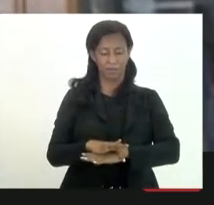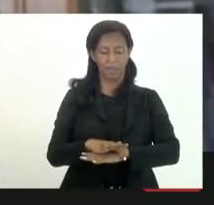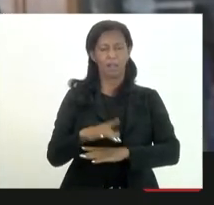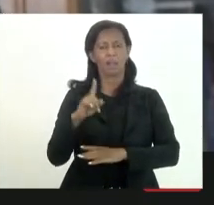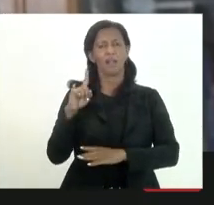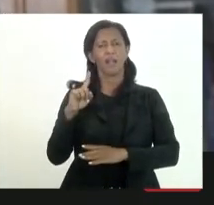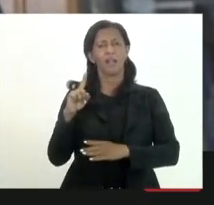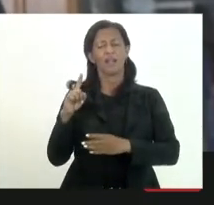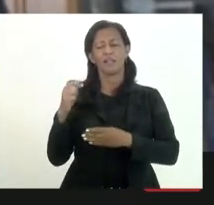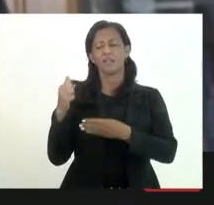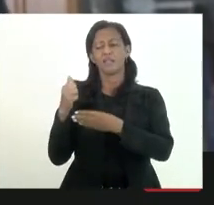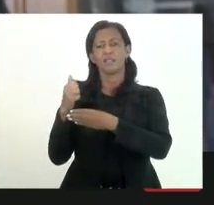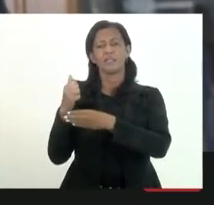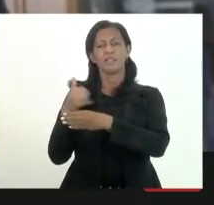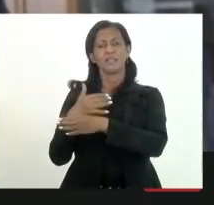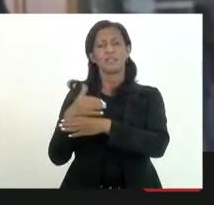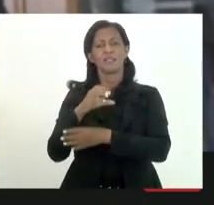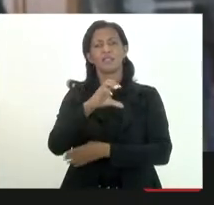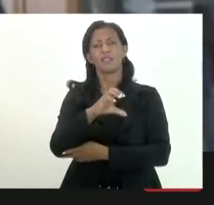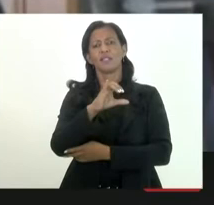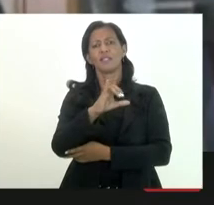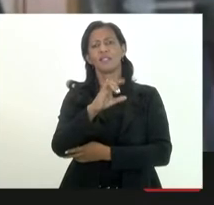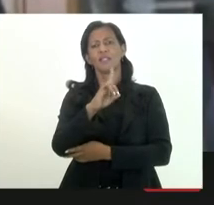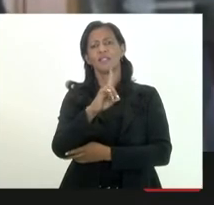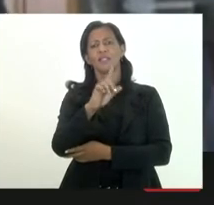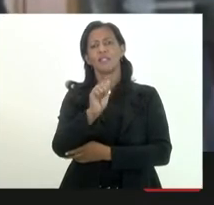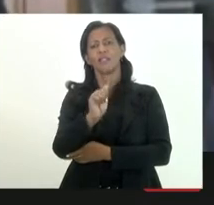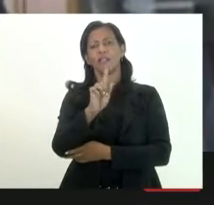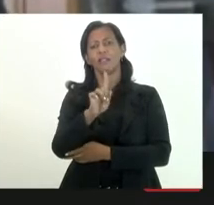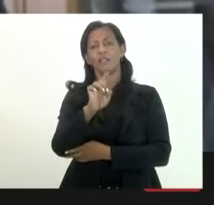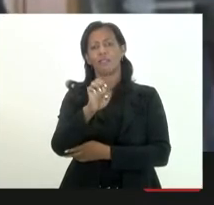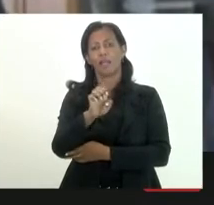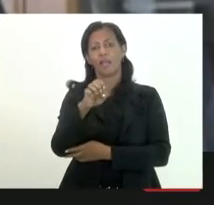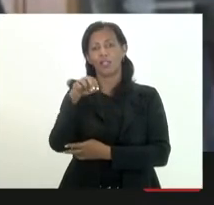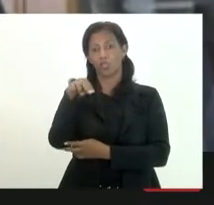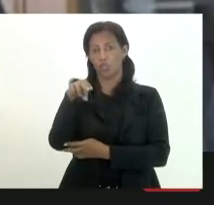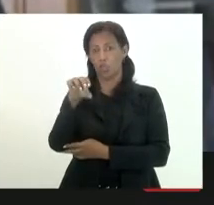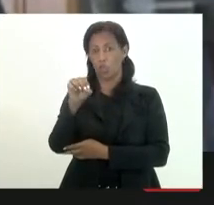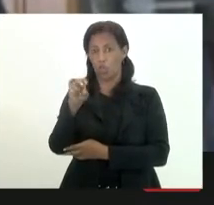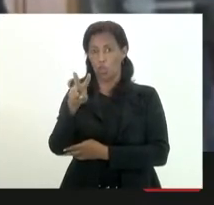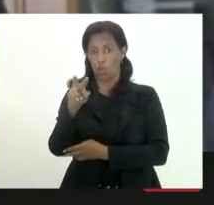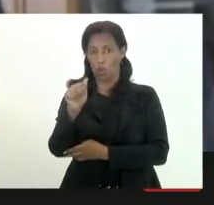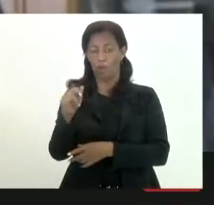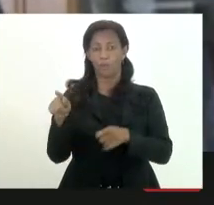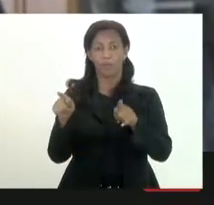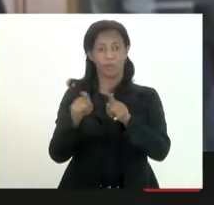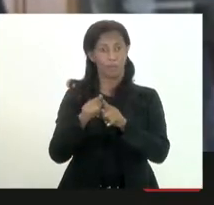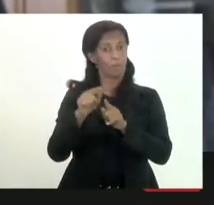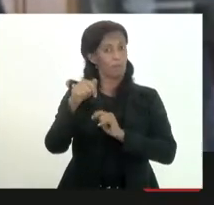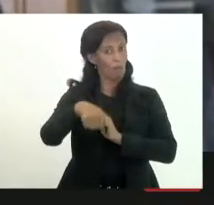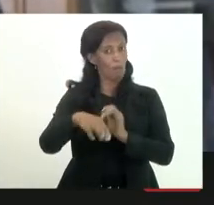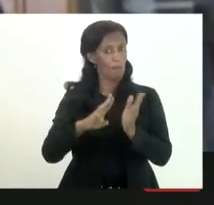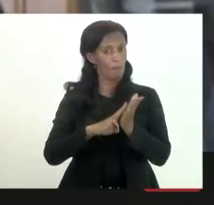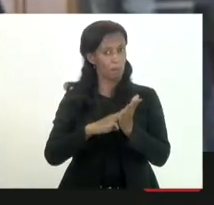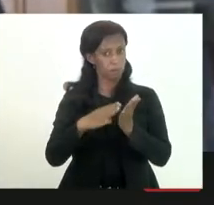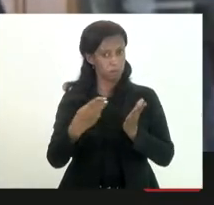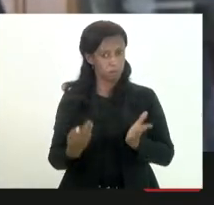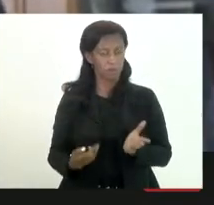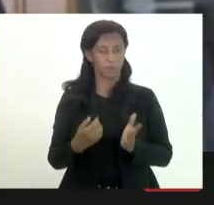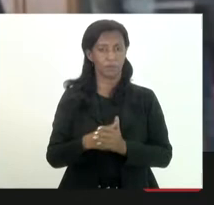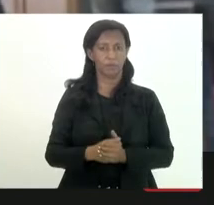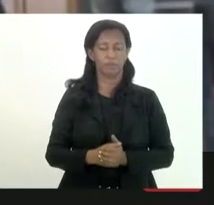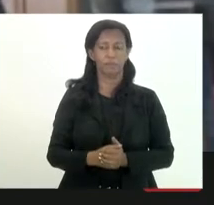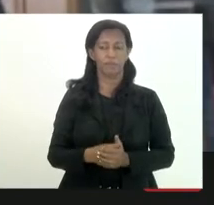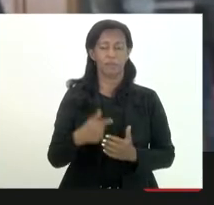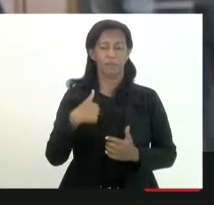Nova, e representando aqui também o nosso ministério, eu quero congratular